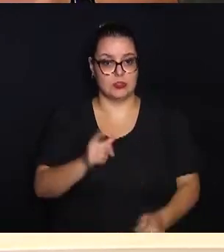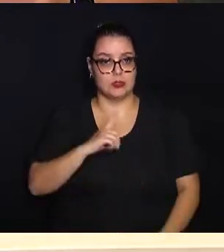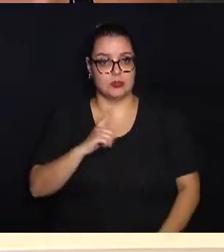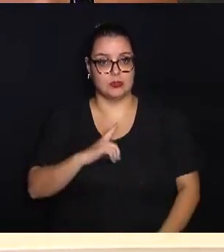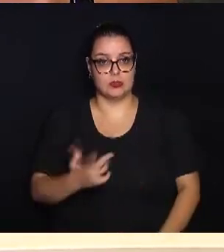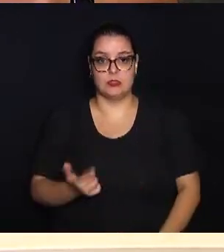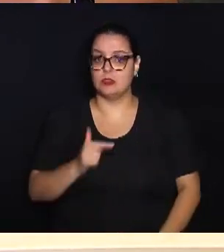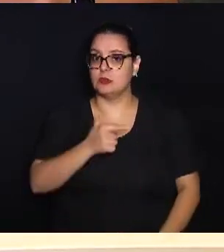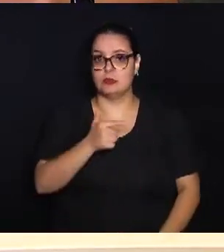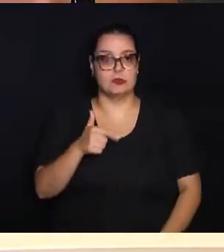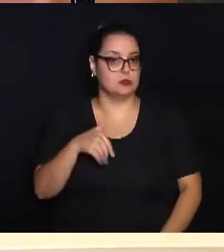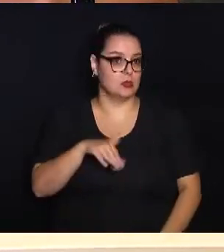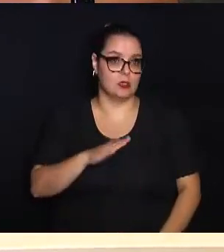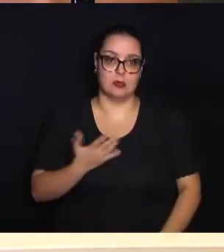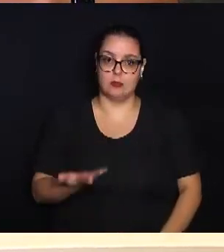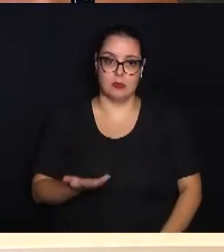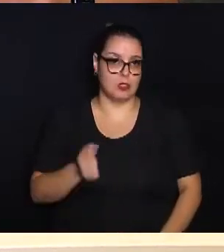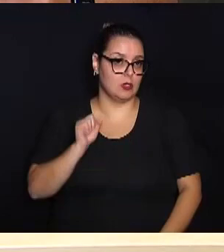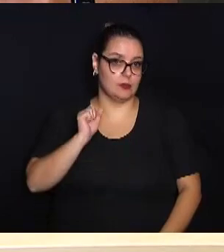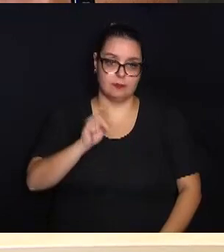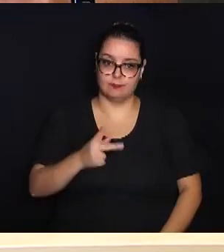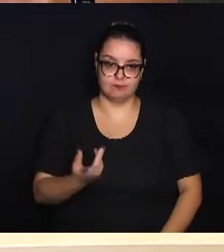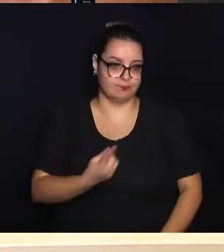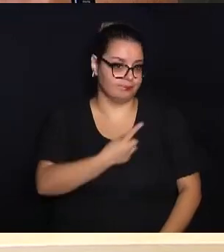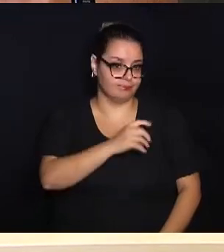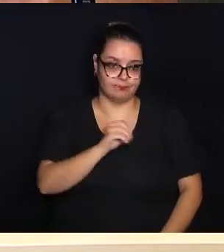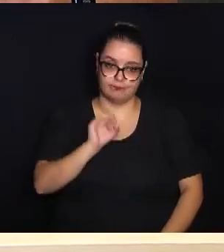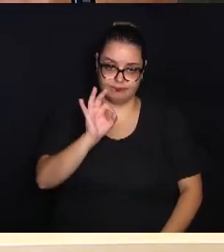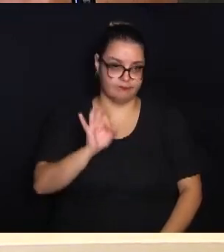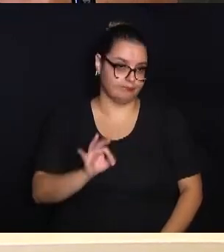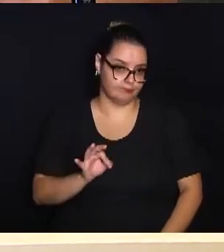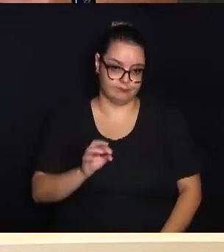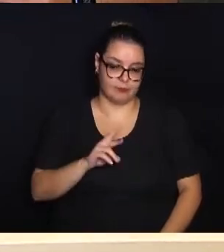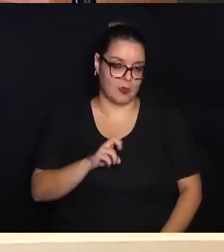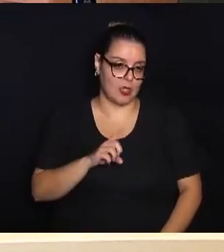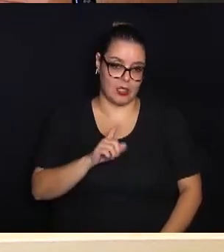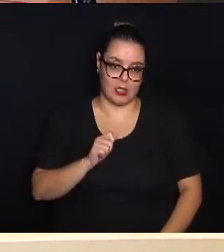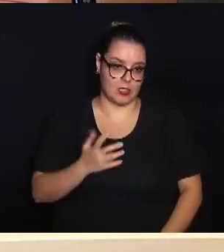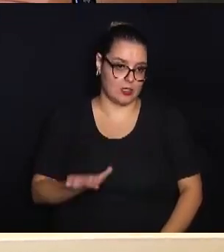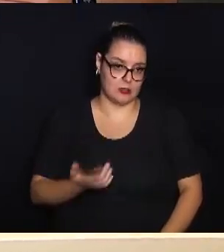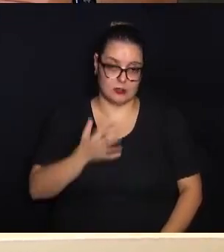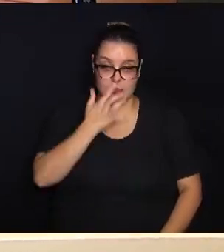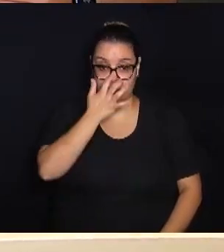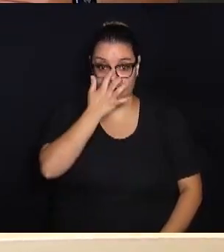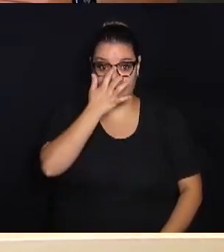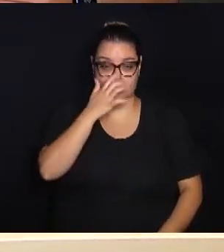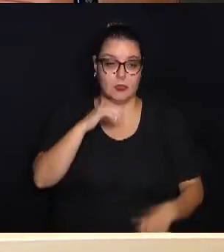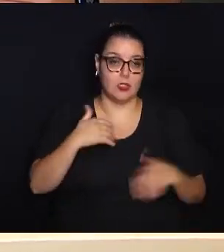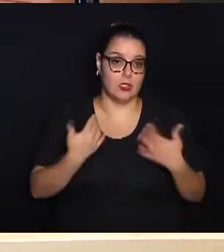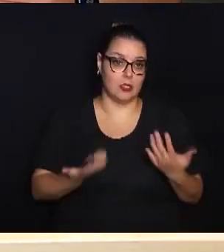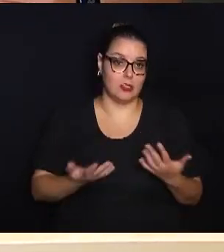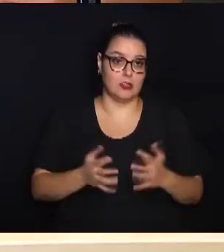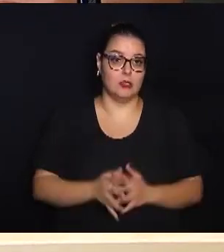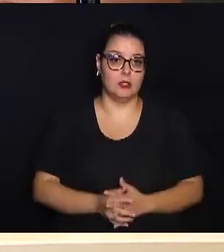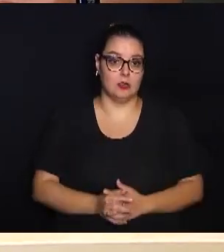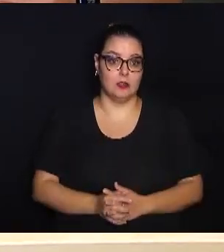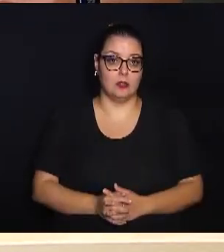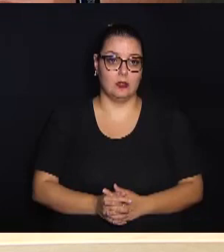Previdência, então assim, você não tem mais uma aposentadoria de 100% da sua renda, né? Então você